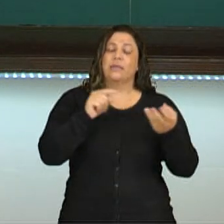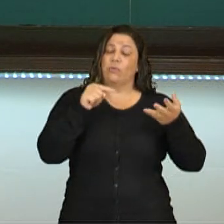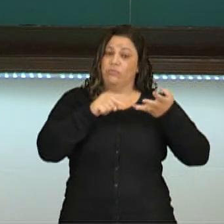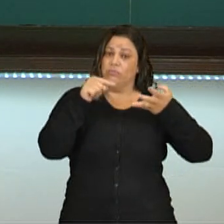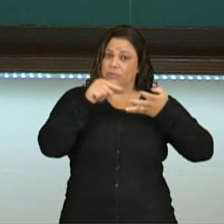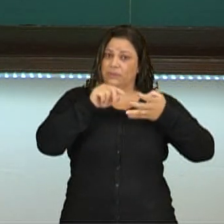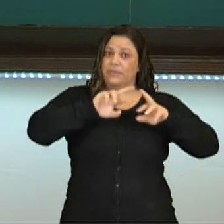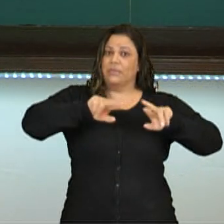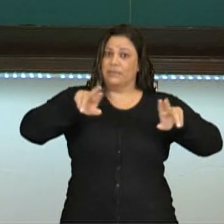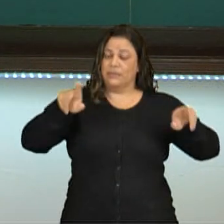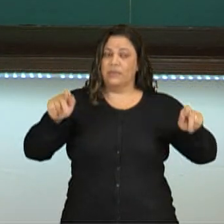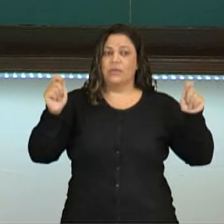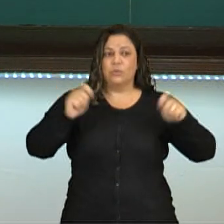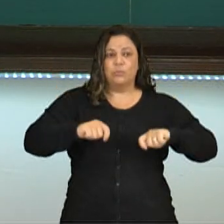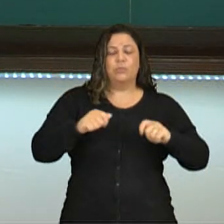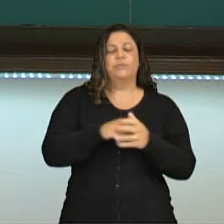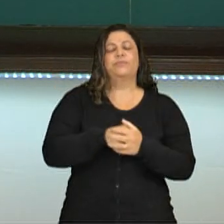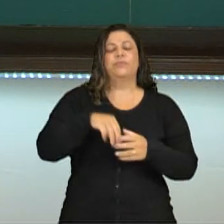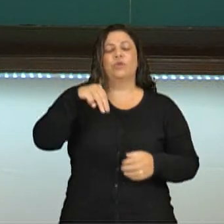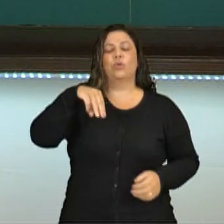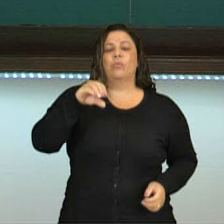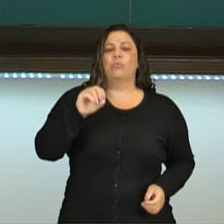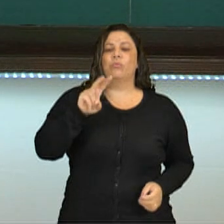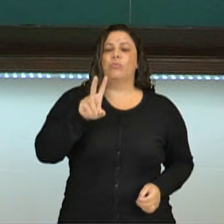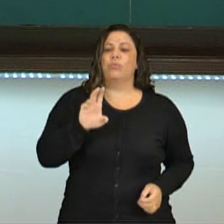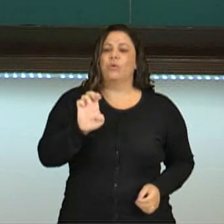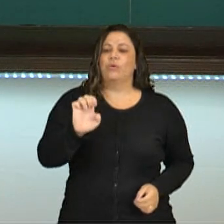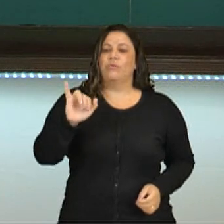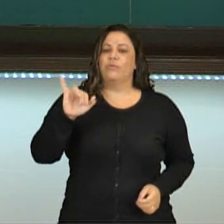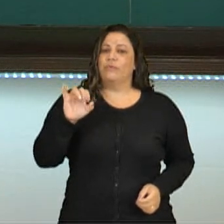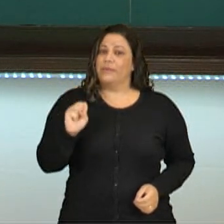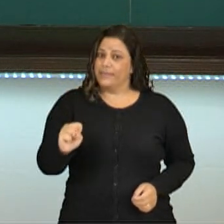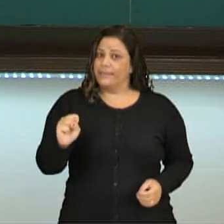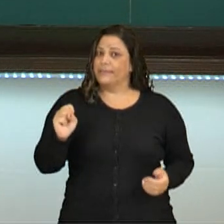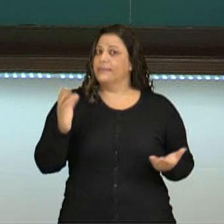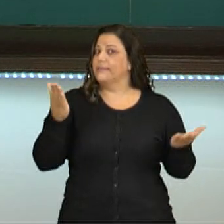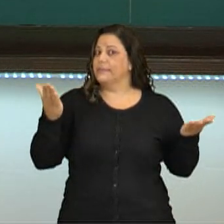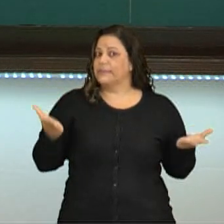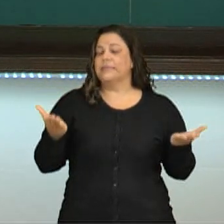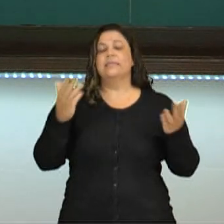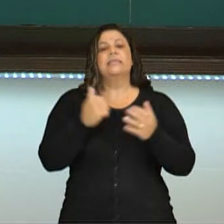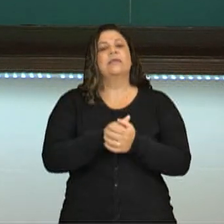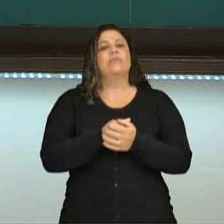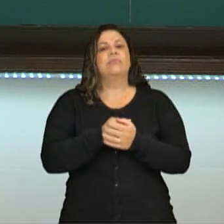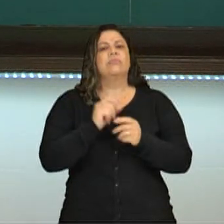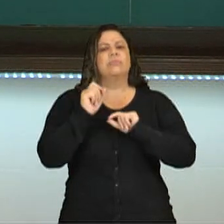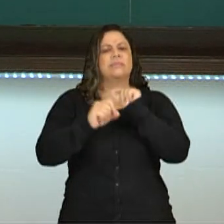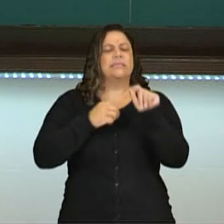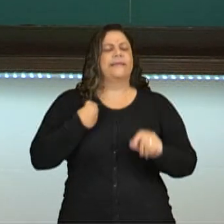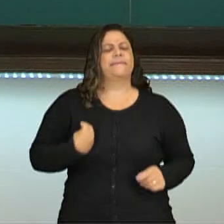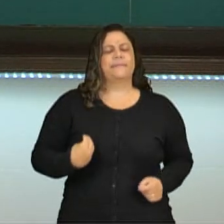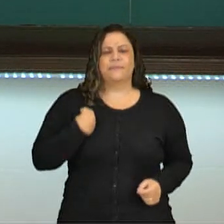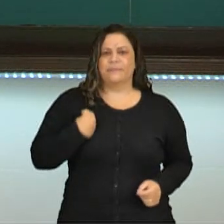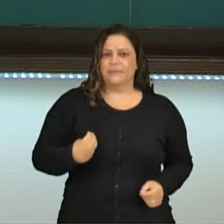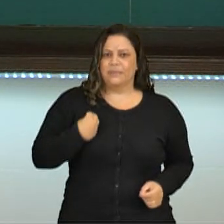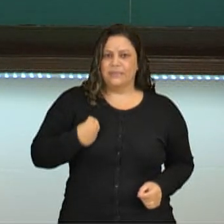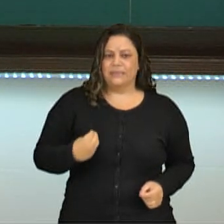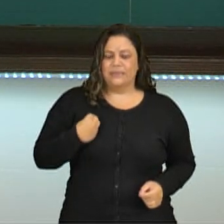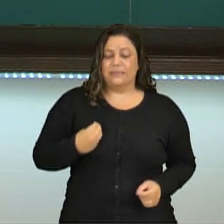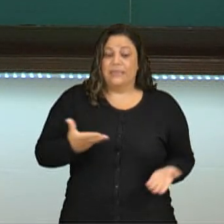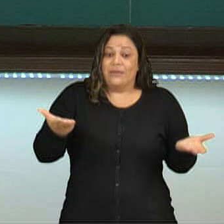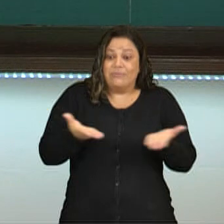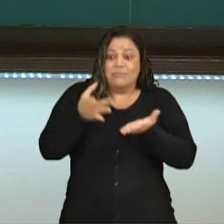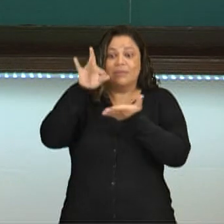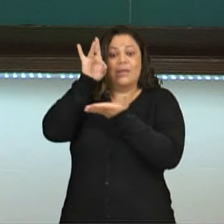chamados dispositivos móveis, eles estão cada vez mais presentes na nossa